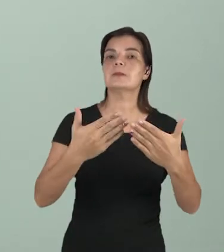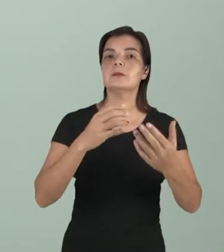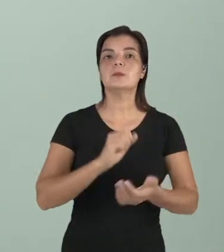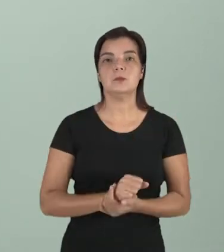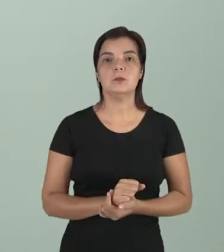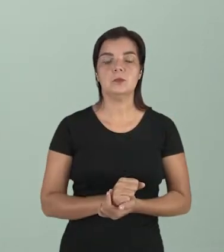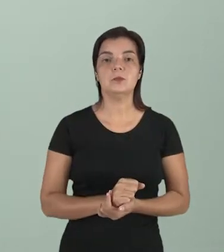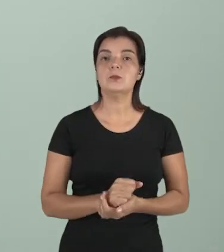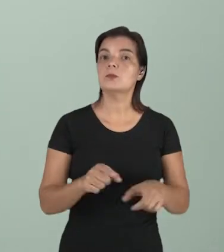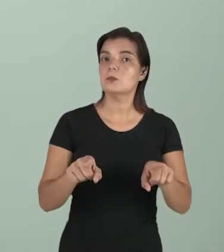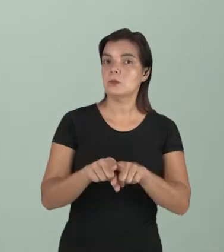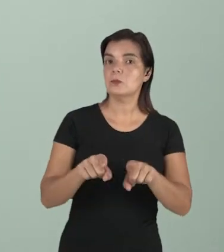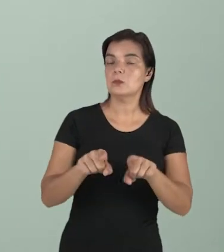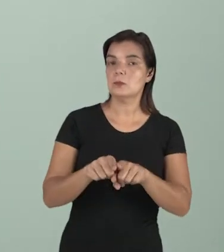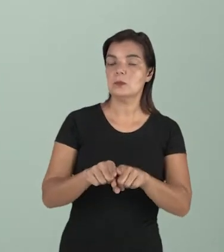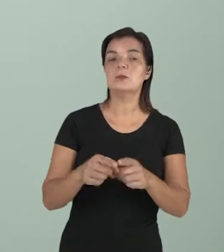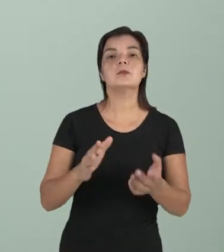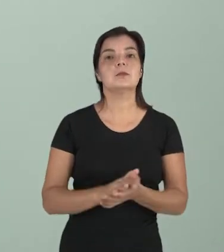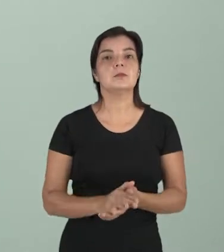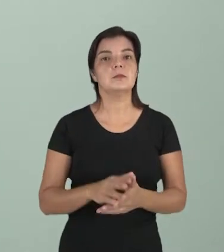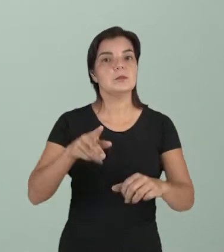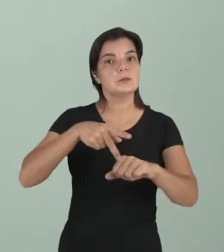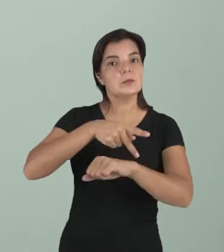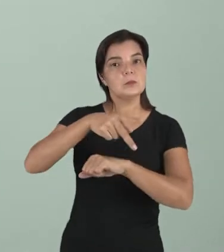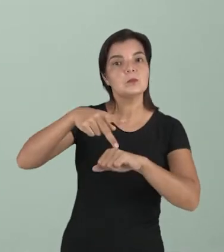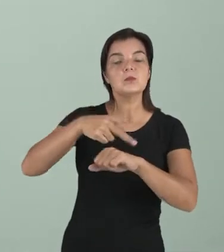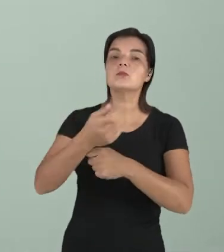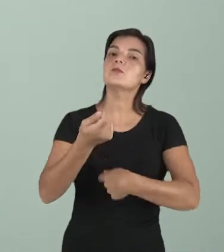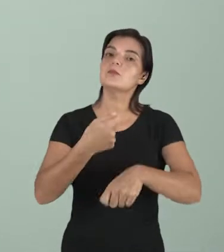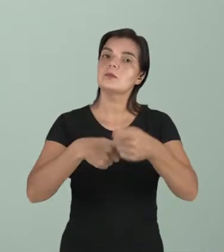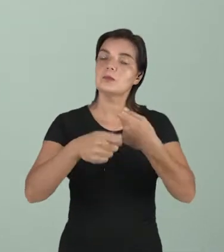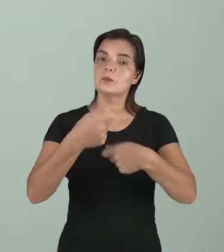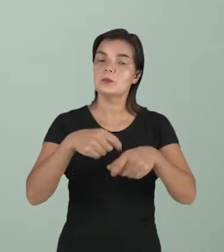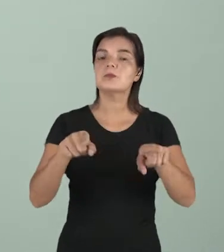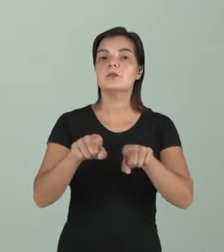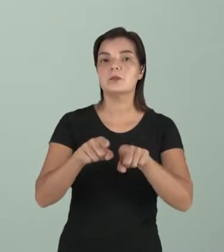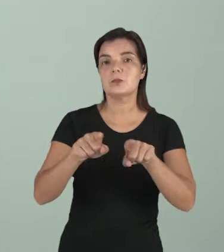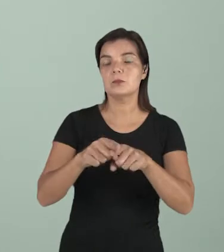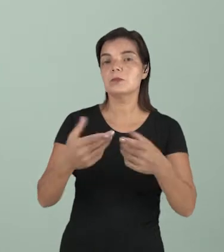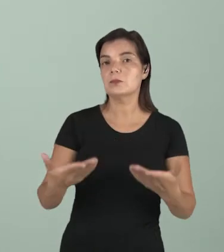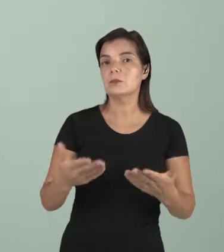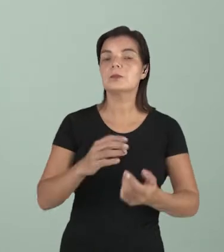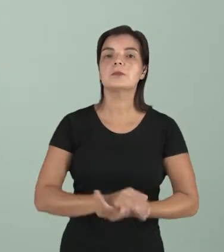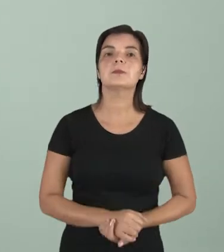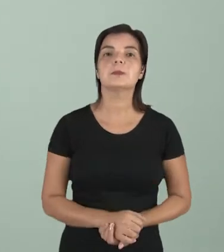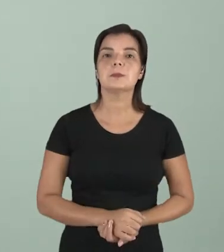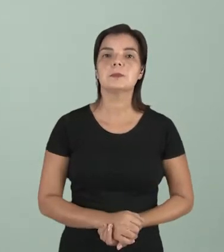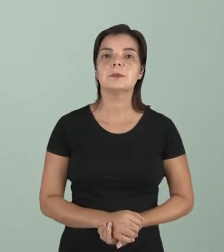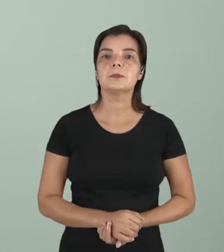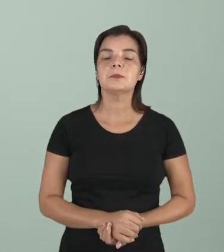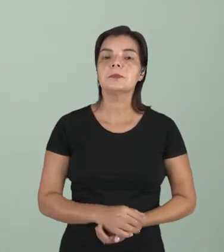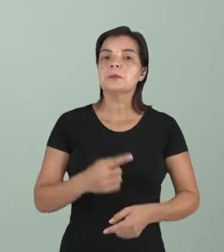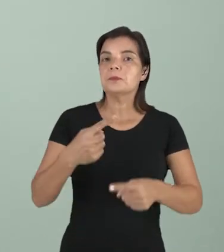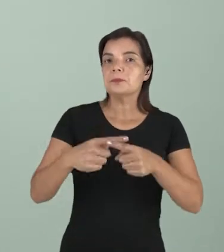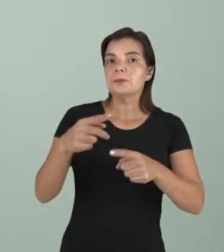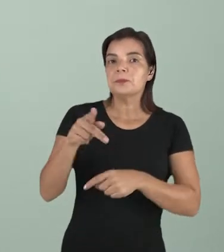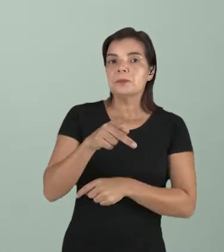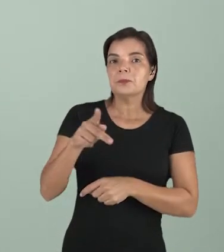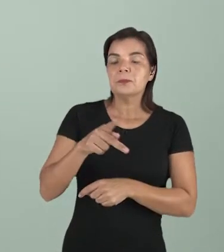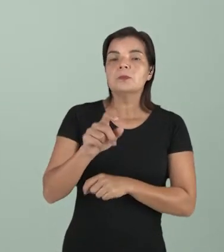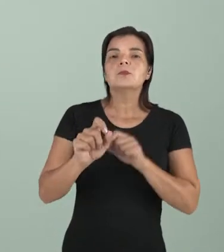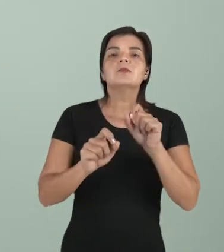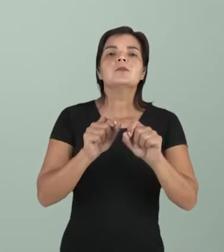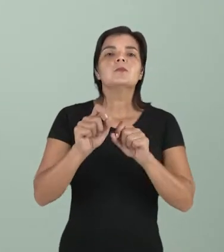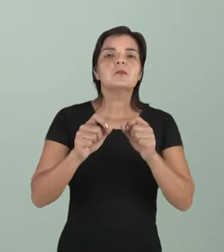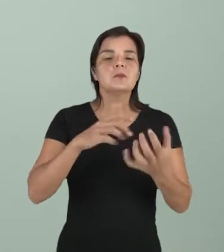mais do desenvolvimento dessas grandes potências econômicas, assim podemos chamar. Por quê, professor? O que